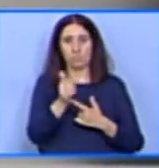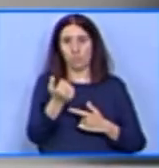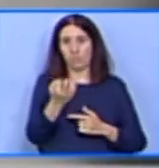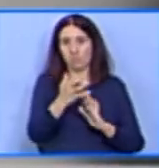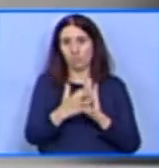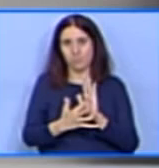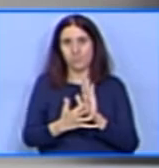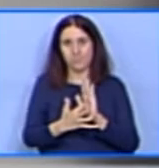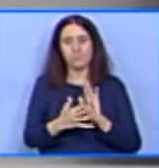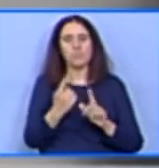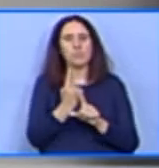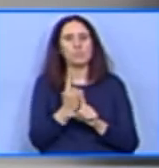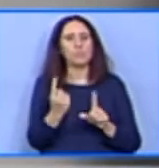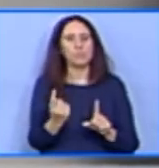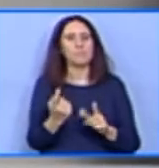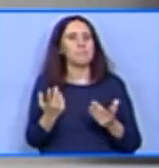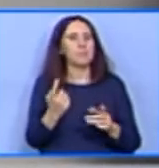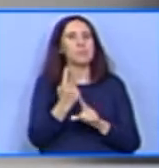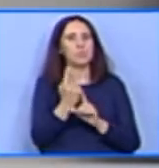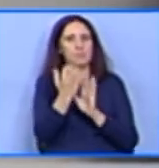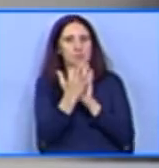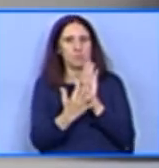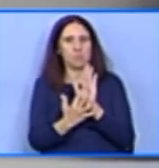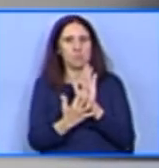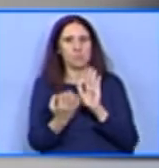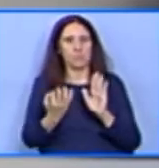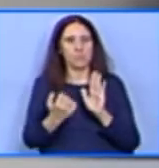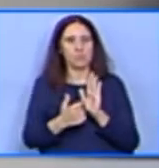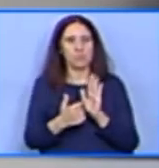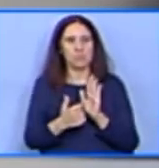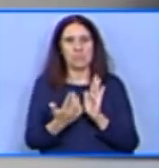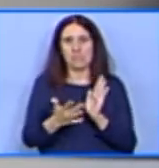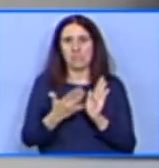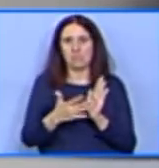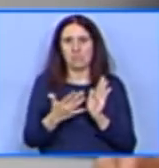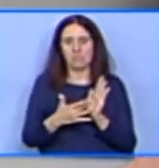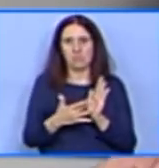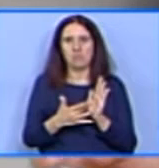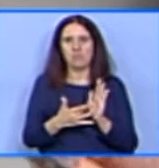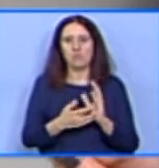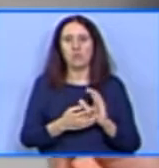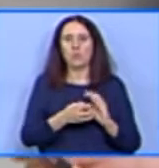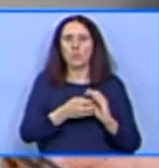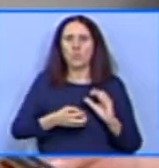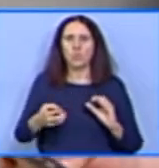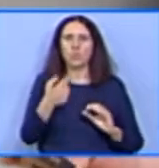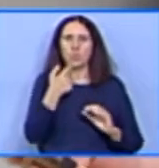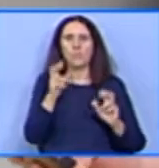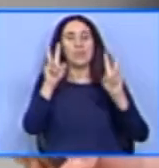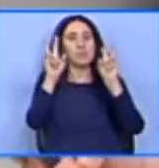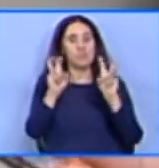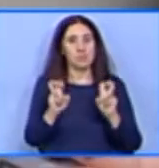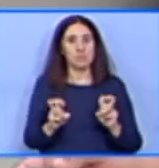Salmos. Porquê? Primeiro, porque os Salmos são, de facto, um livro de grande densidade